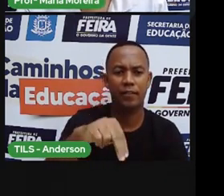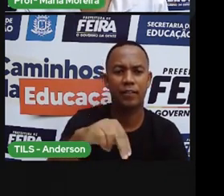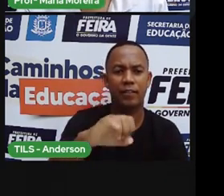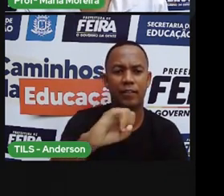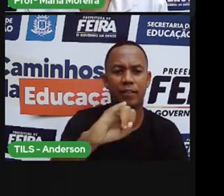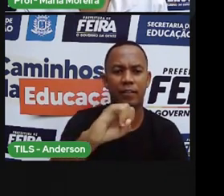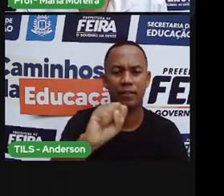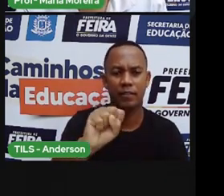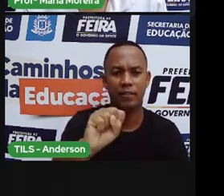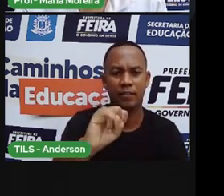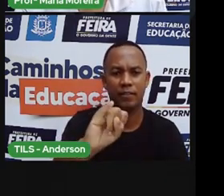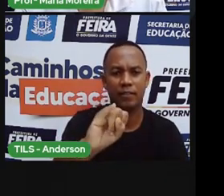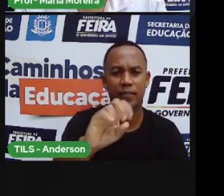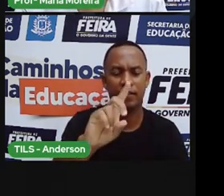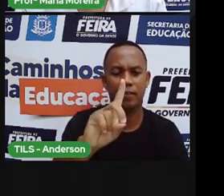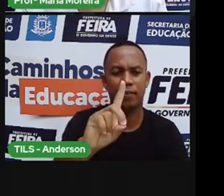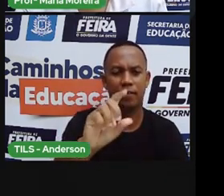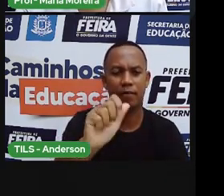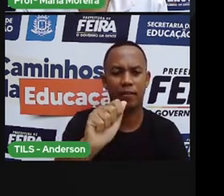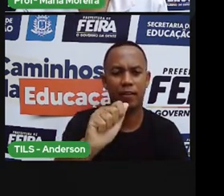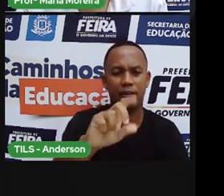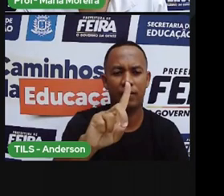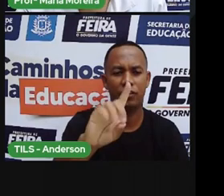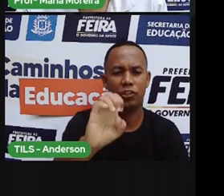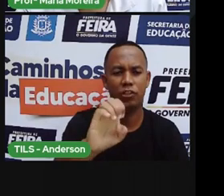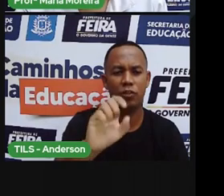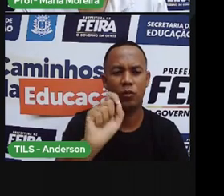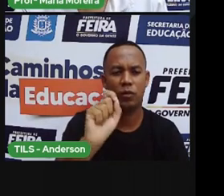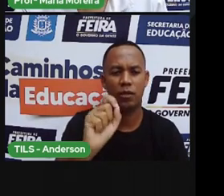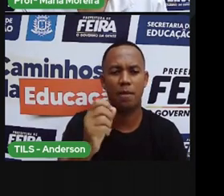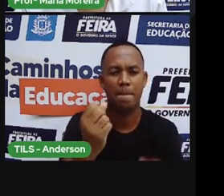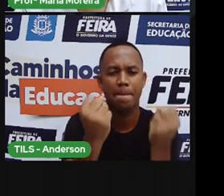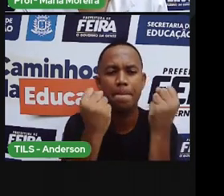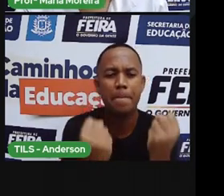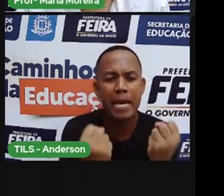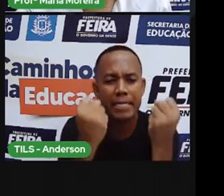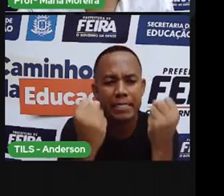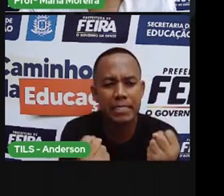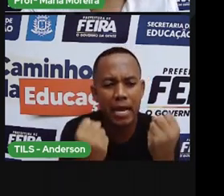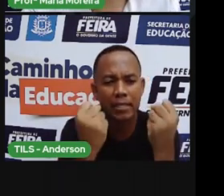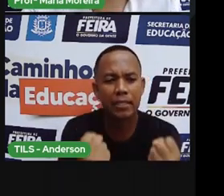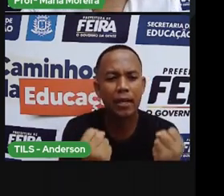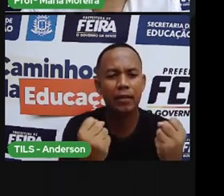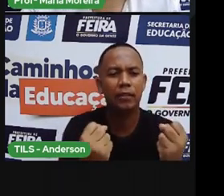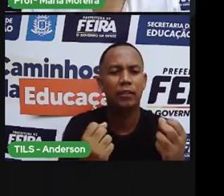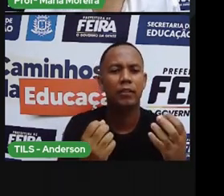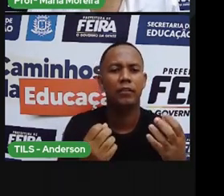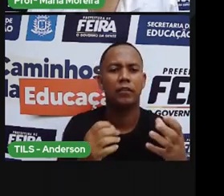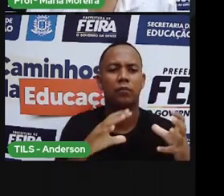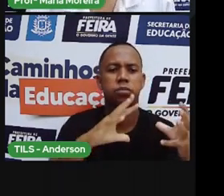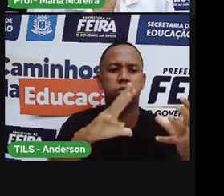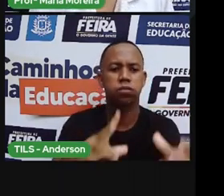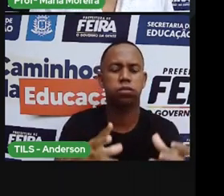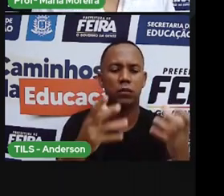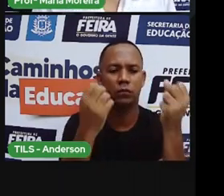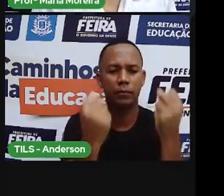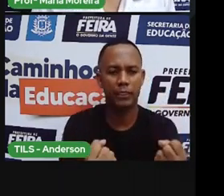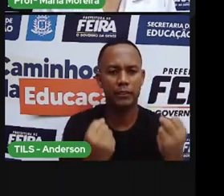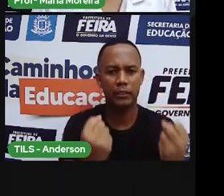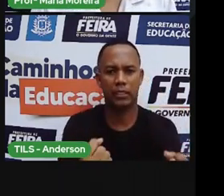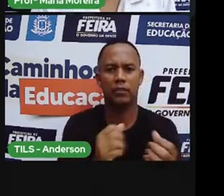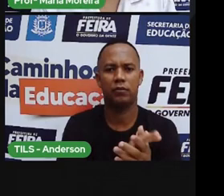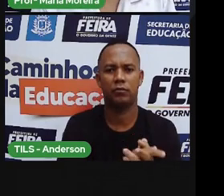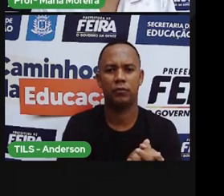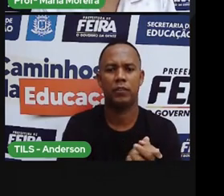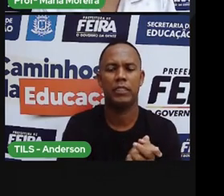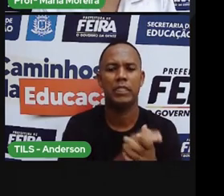isso, a Terra está o quê? Mais próxima do Sol quando é o quê? Comparada a planetas gasosos. Então, vamos